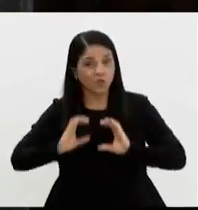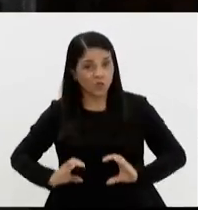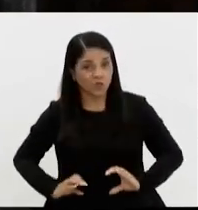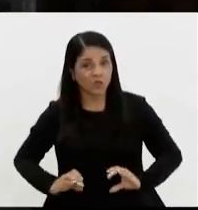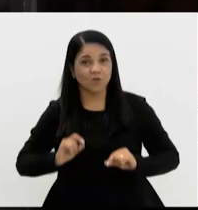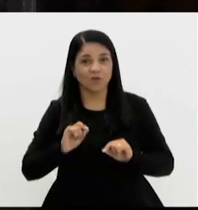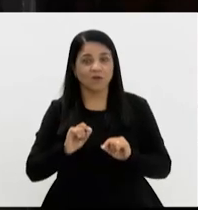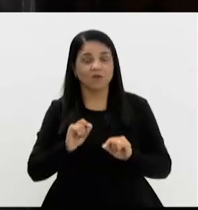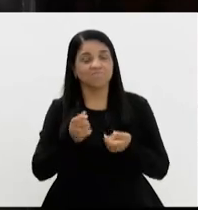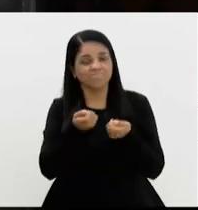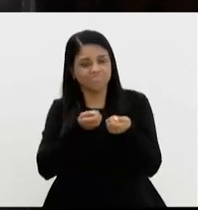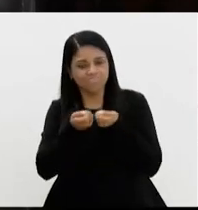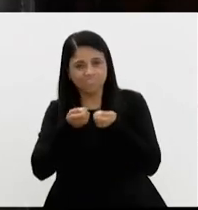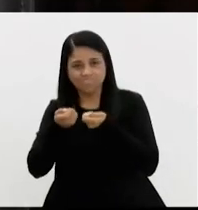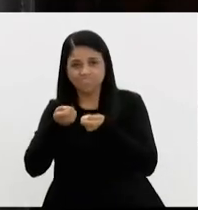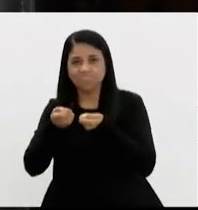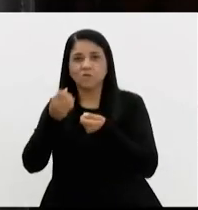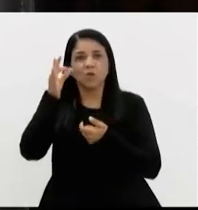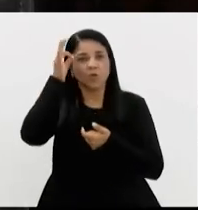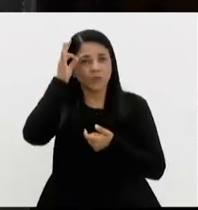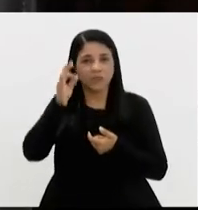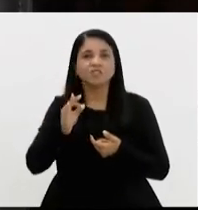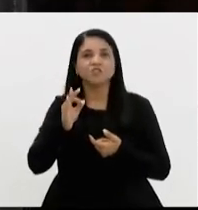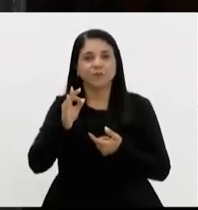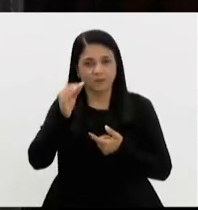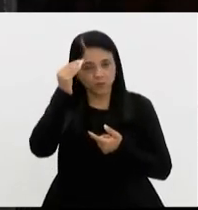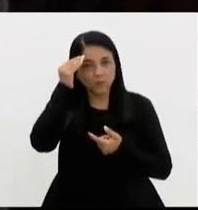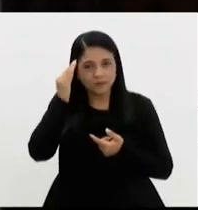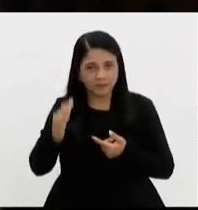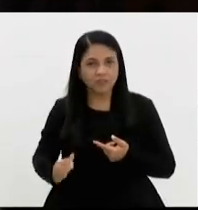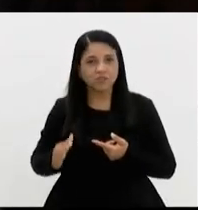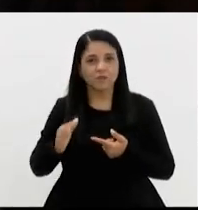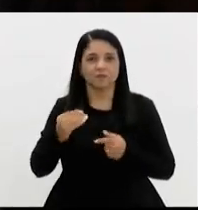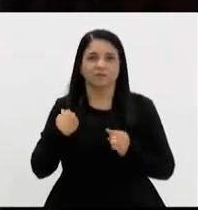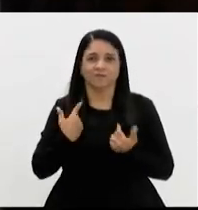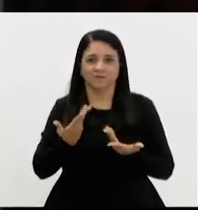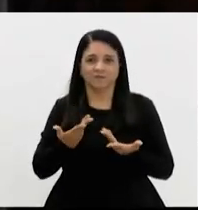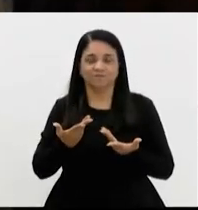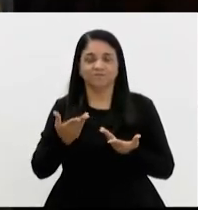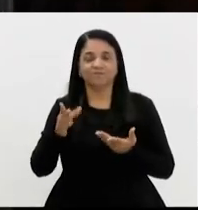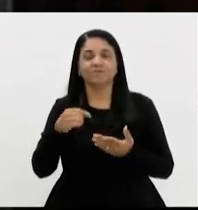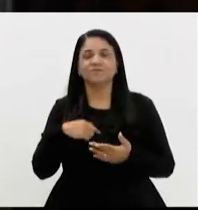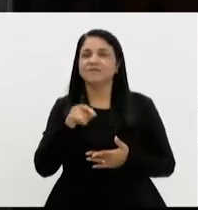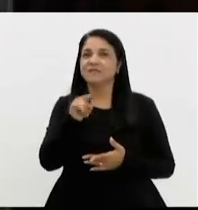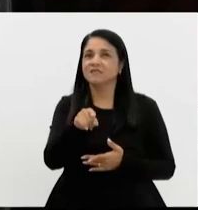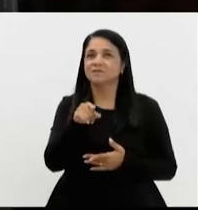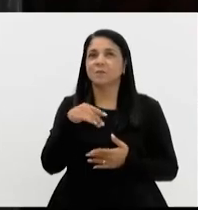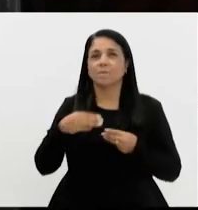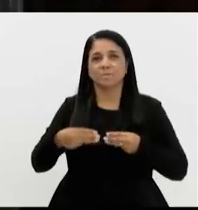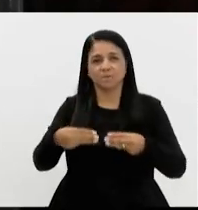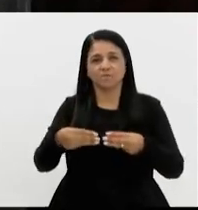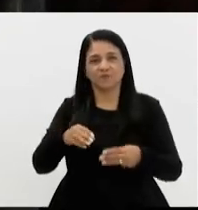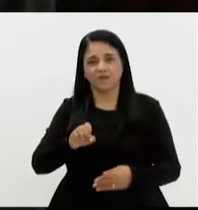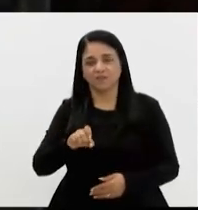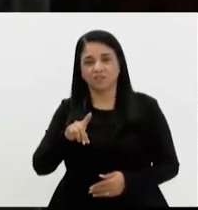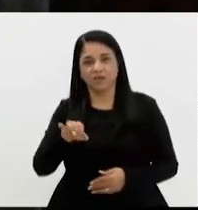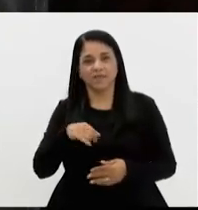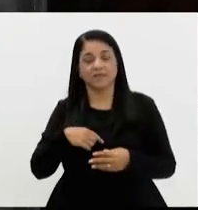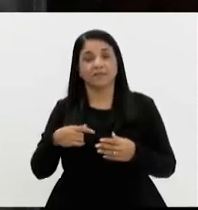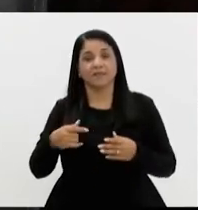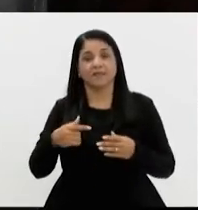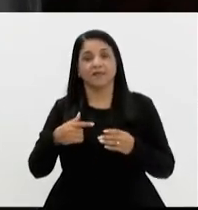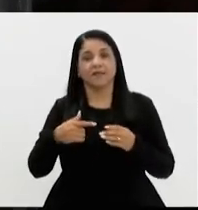que se ajuste ao entendimento da Justiça Eleitoral então quando eu vejo a ministra Edilene por exemplo falar das questões da das lives por exemplo só foi